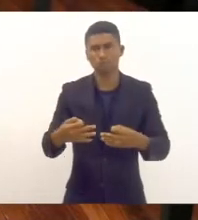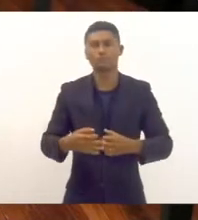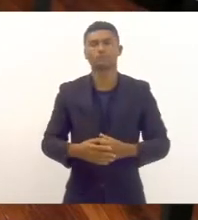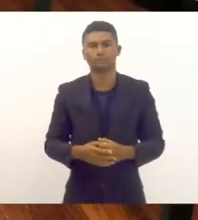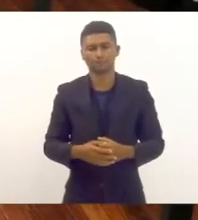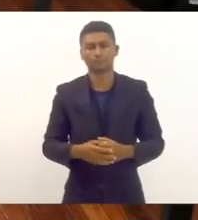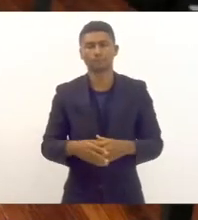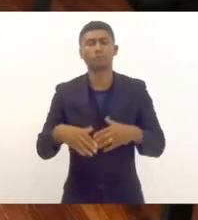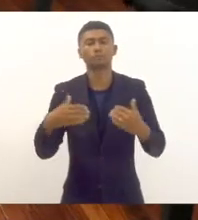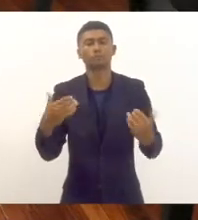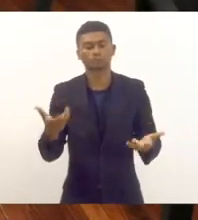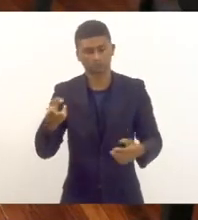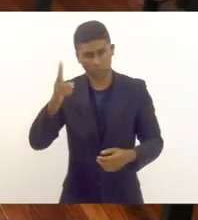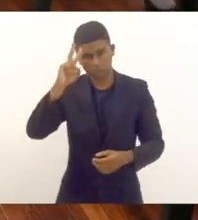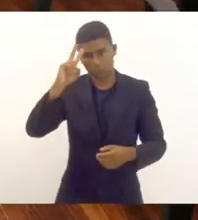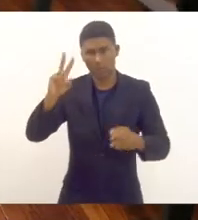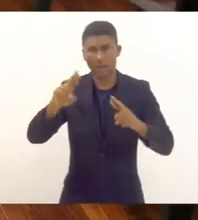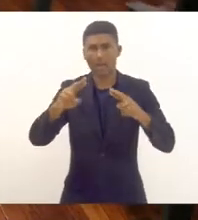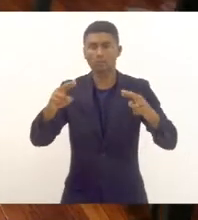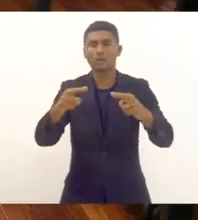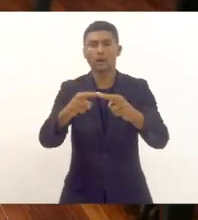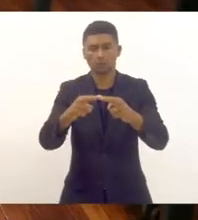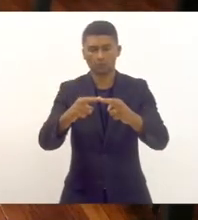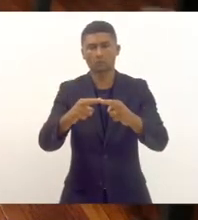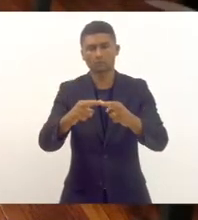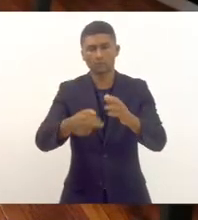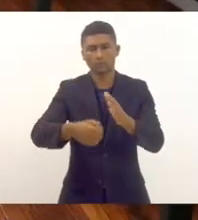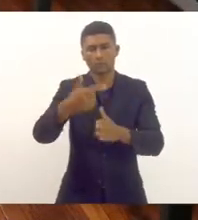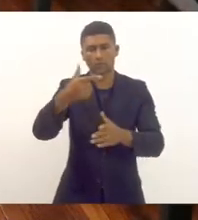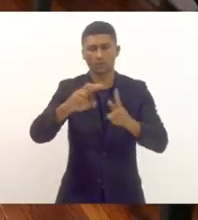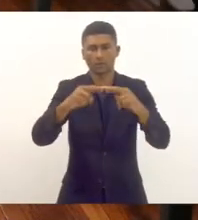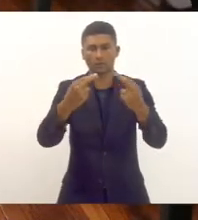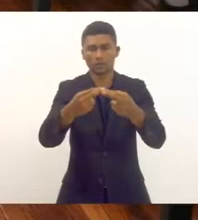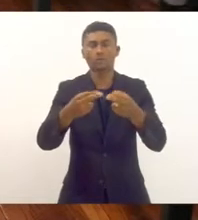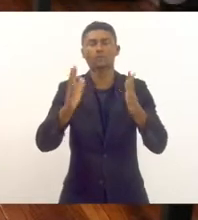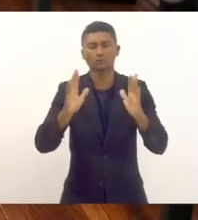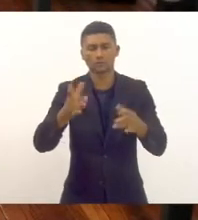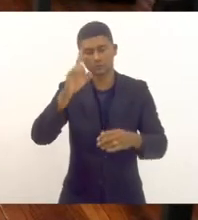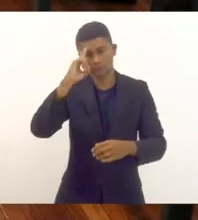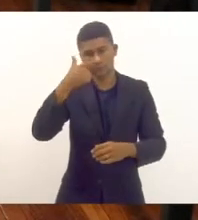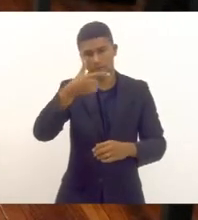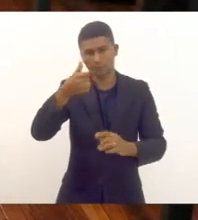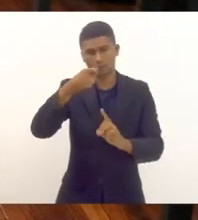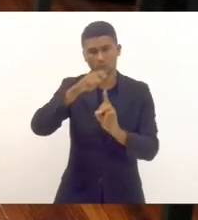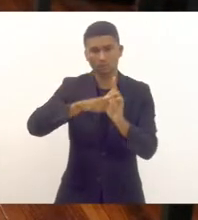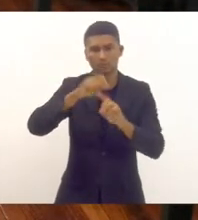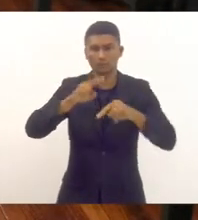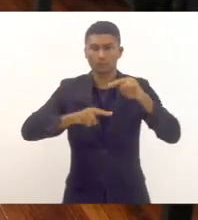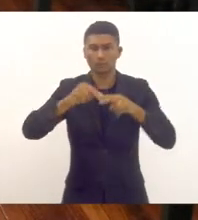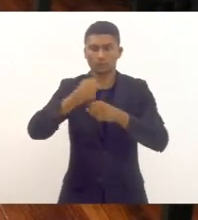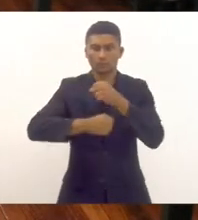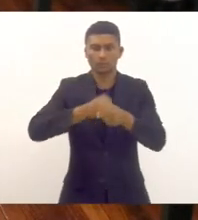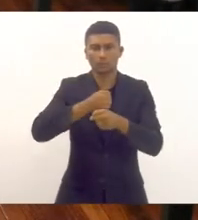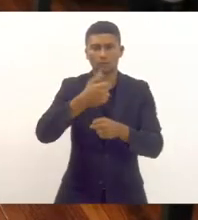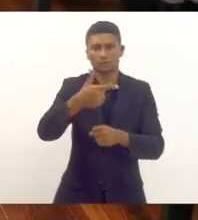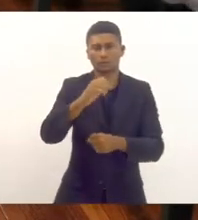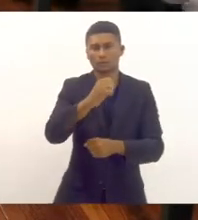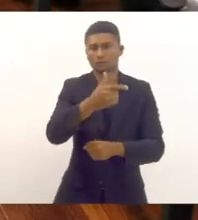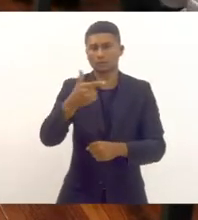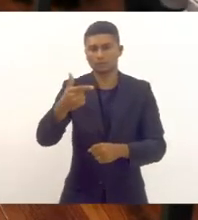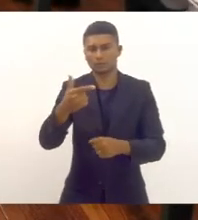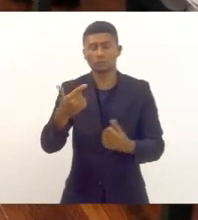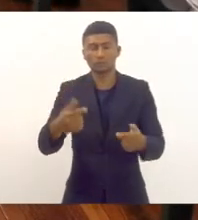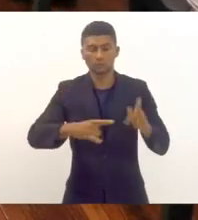na segunda reunião extraordinária desta comissão, realizada dia 21 de junho de 2022, e teve seu